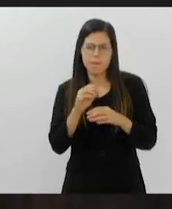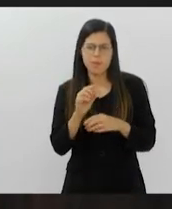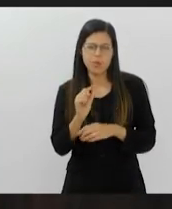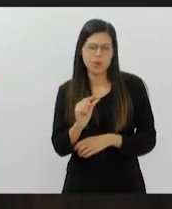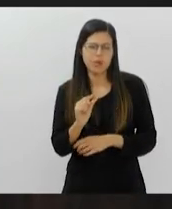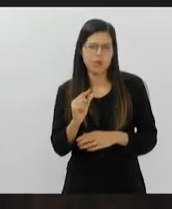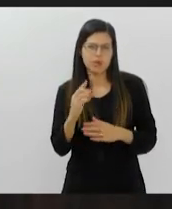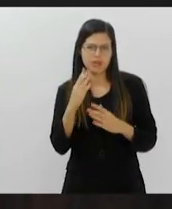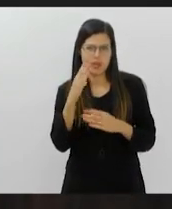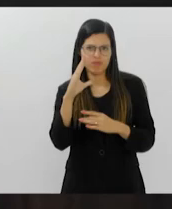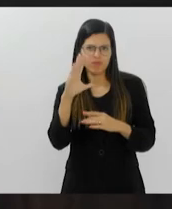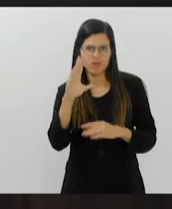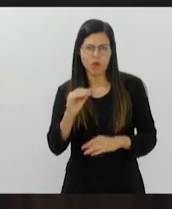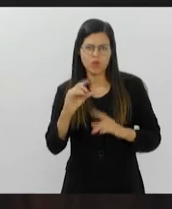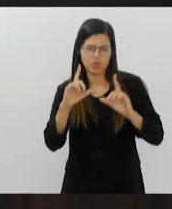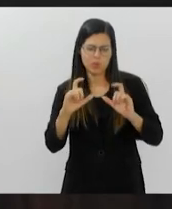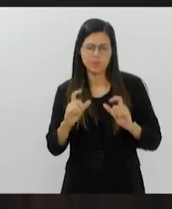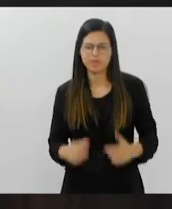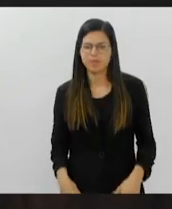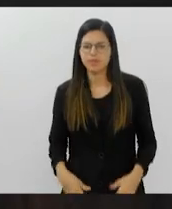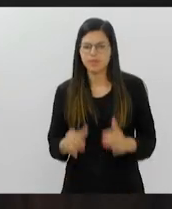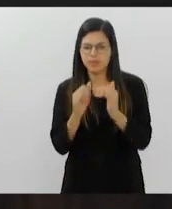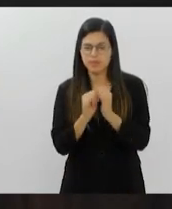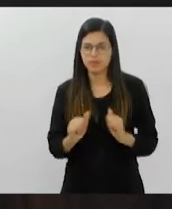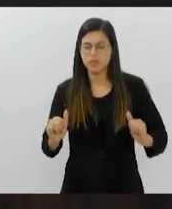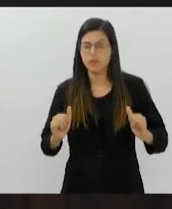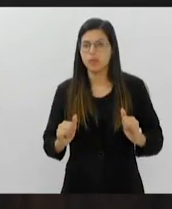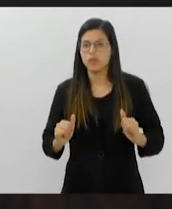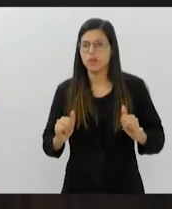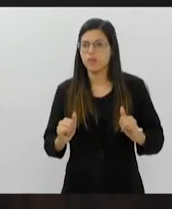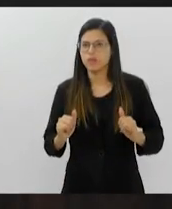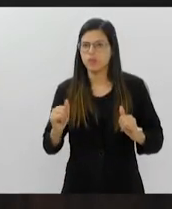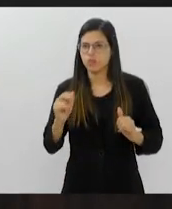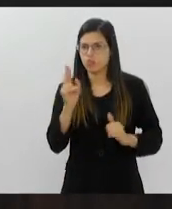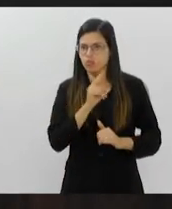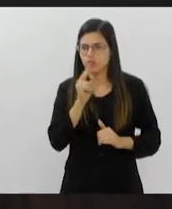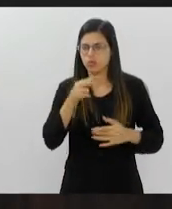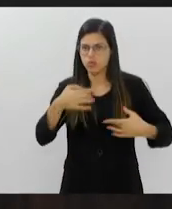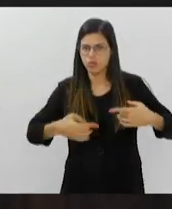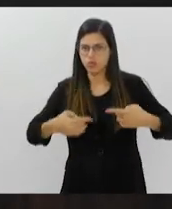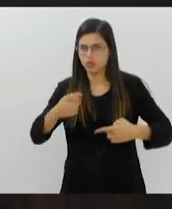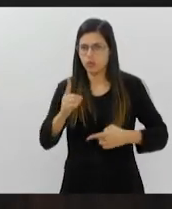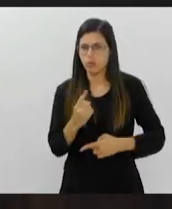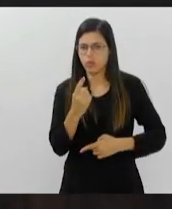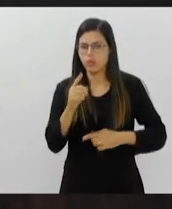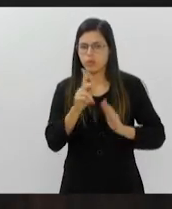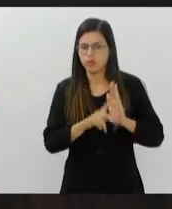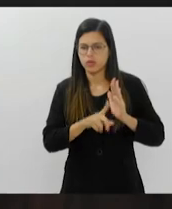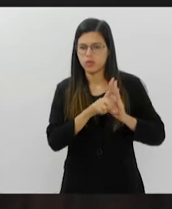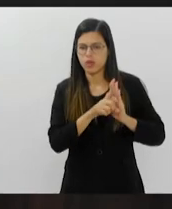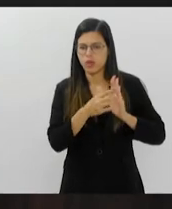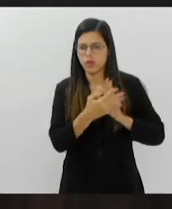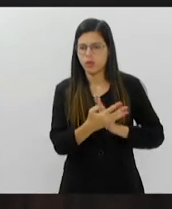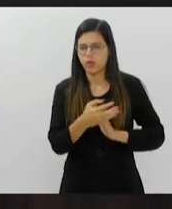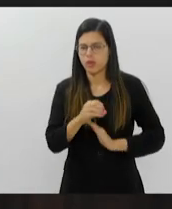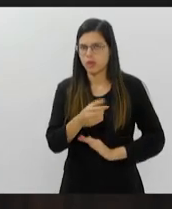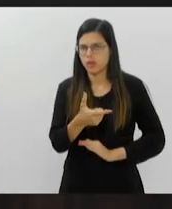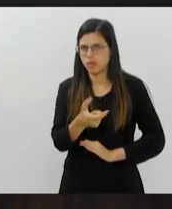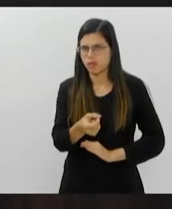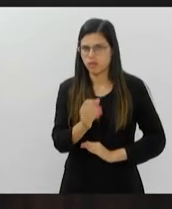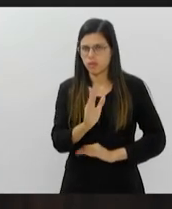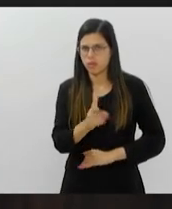oficial. Anuncio, em regime de urgência, em discussão única, projeto de lei número 4020,